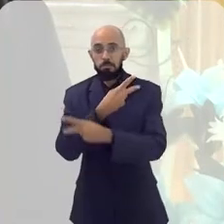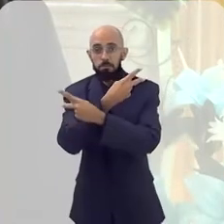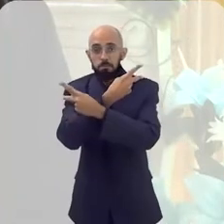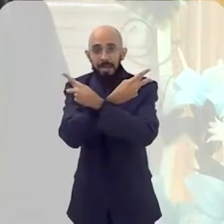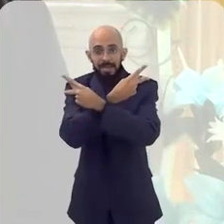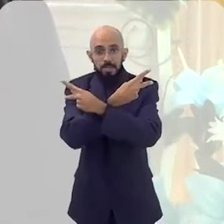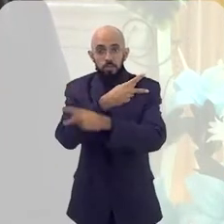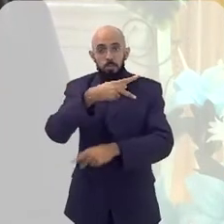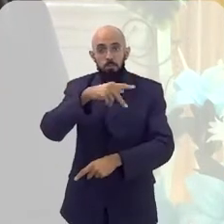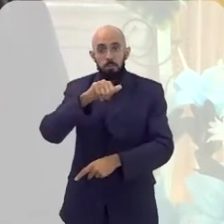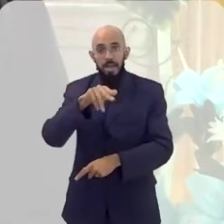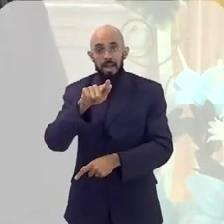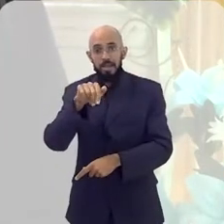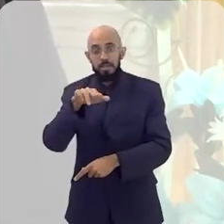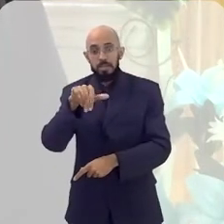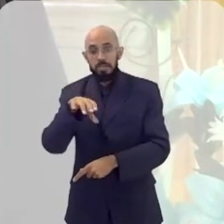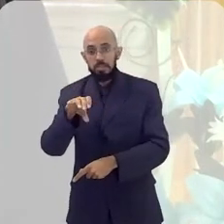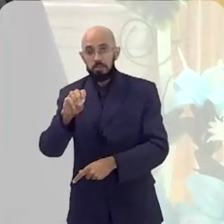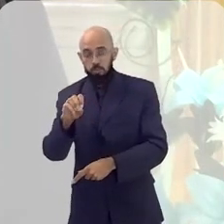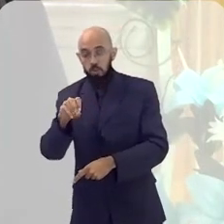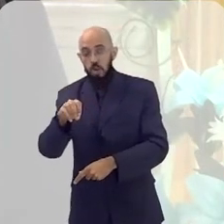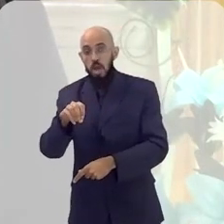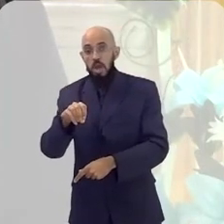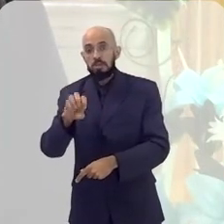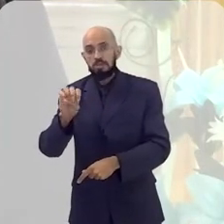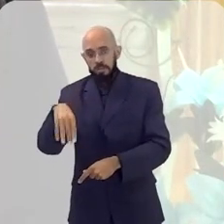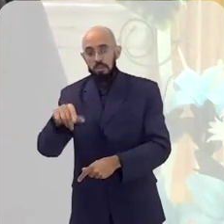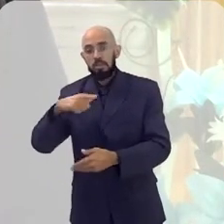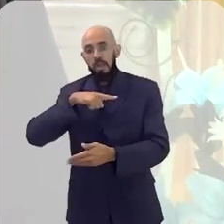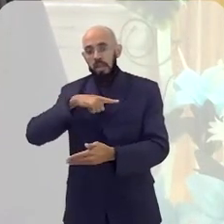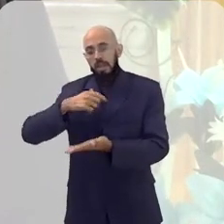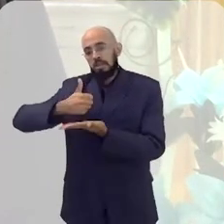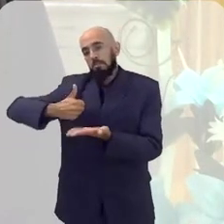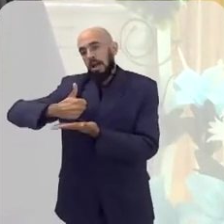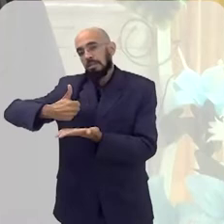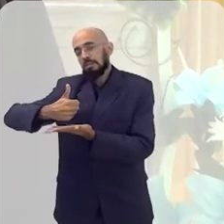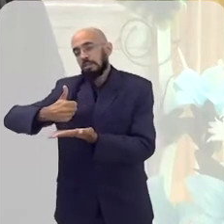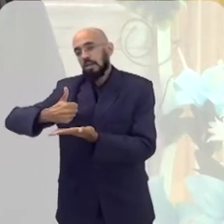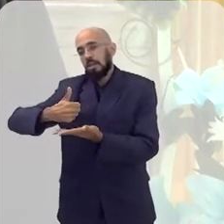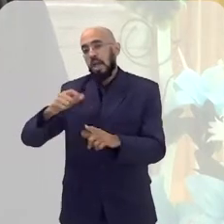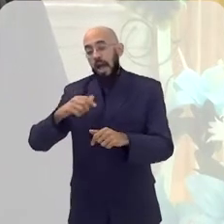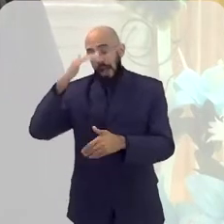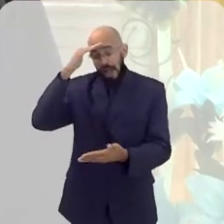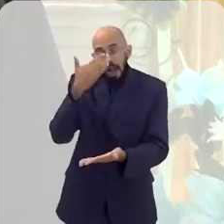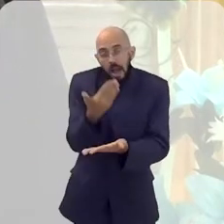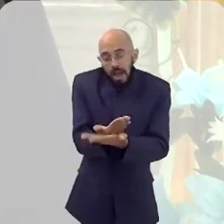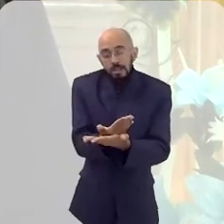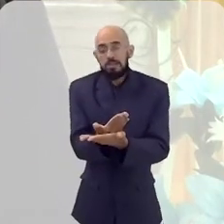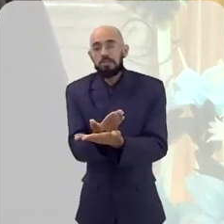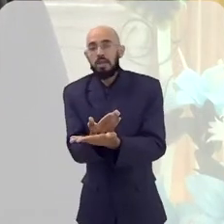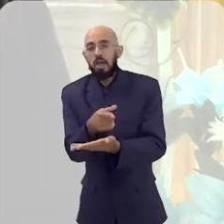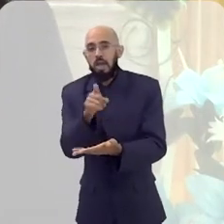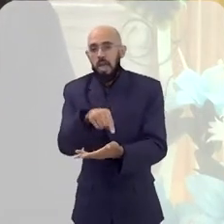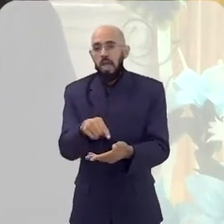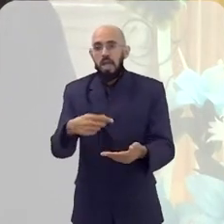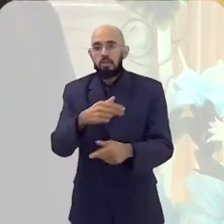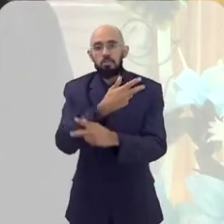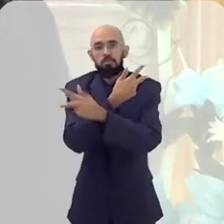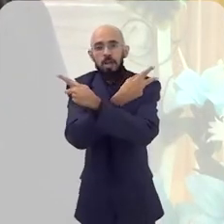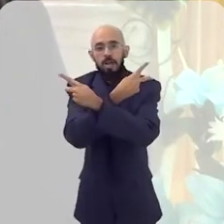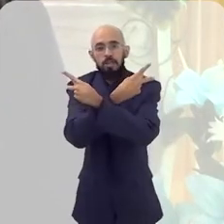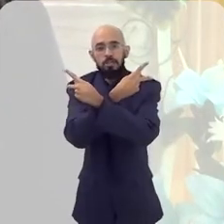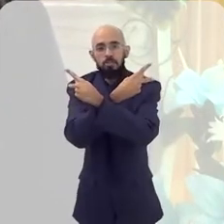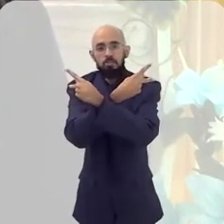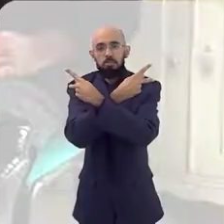Certo. Ela é uma religião neopagã porque é uma religião nova, da década de 50. Mas as bases ritualísticas, as crenças dela, vêm do